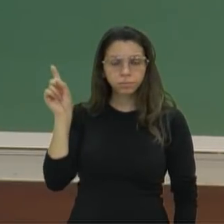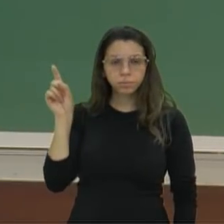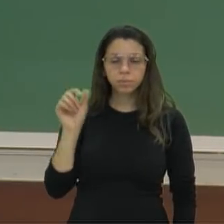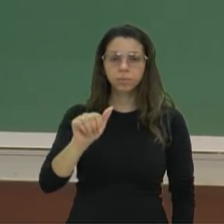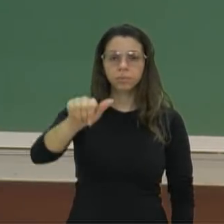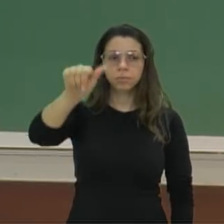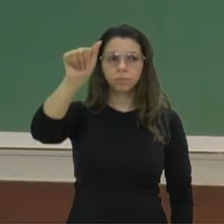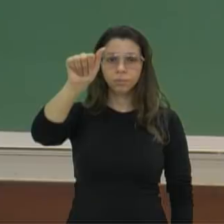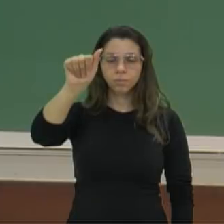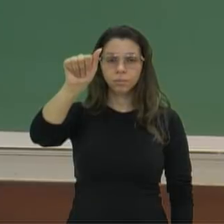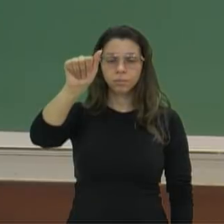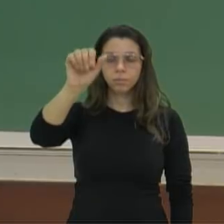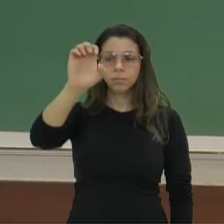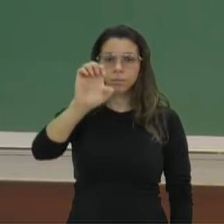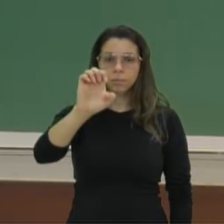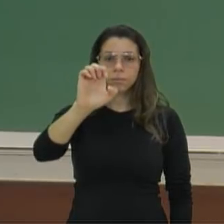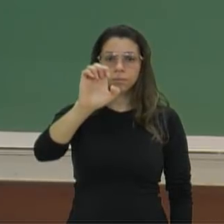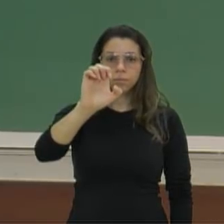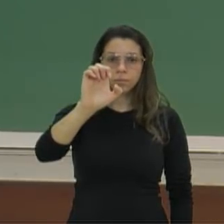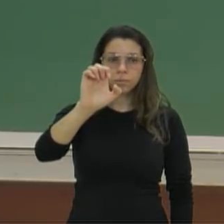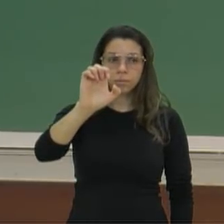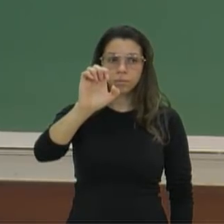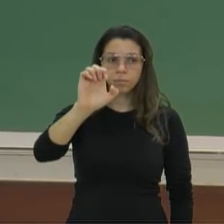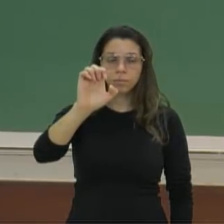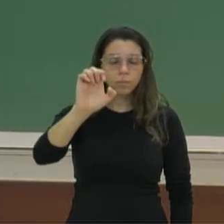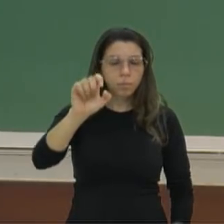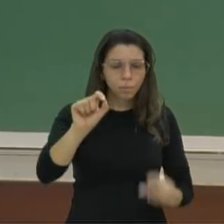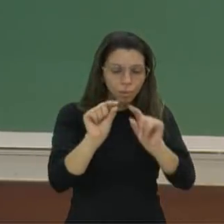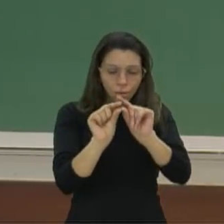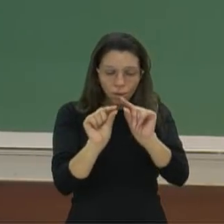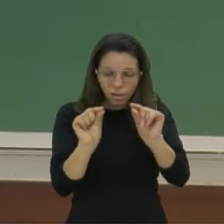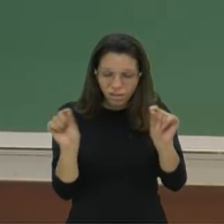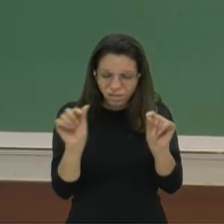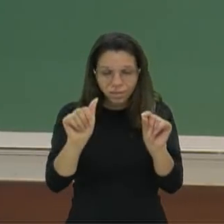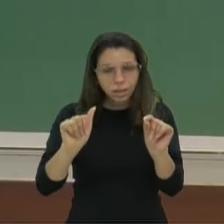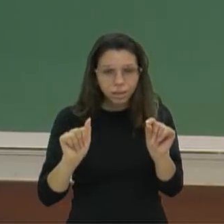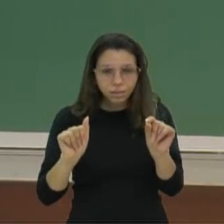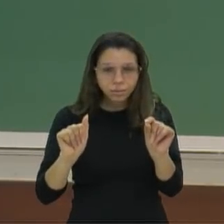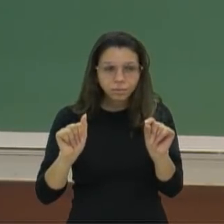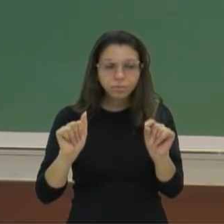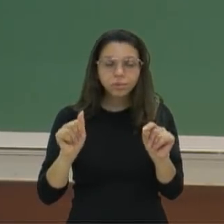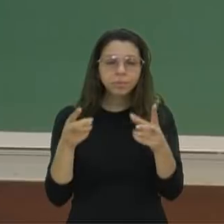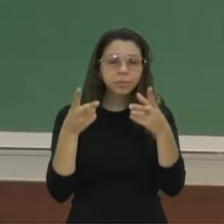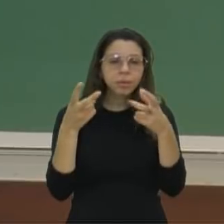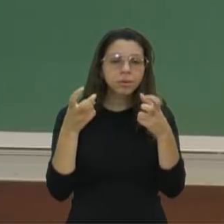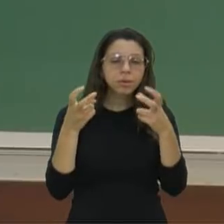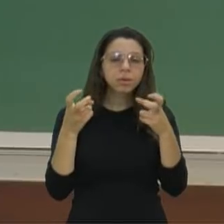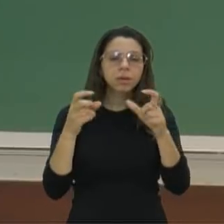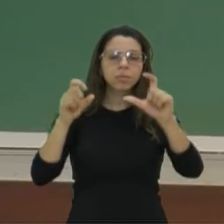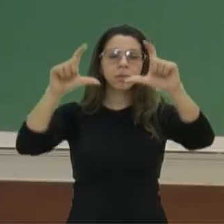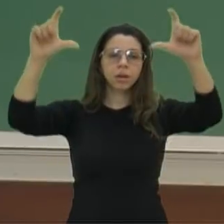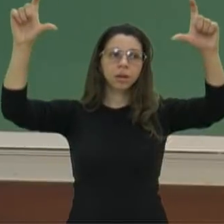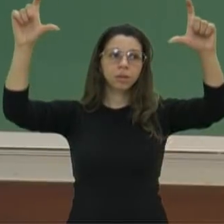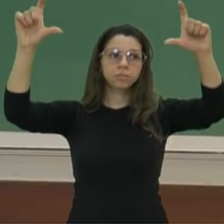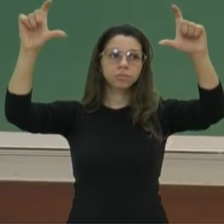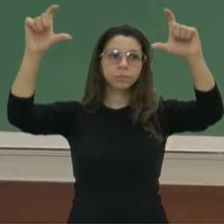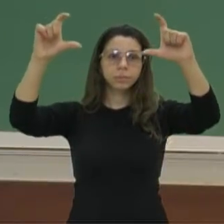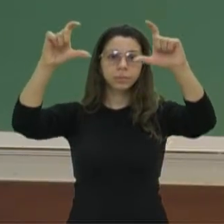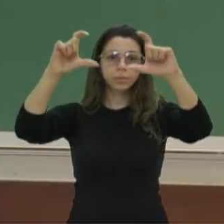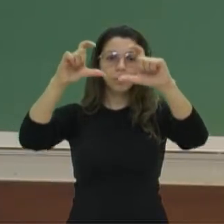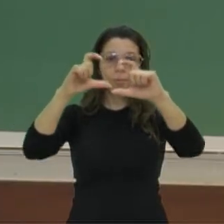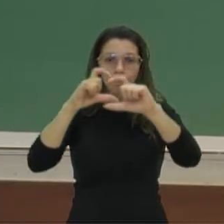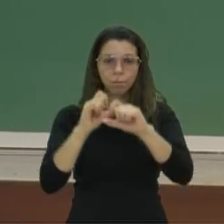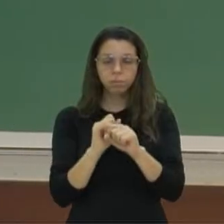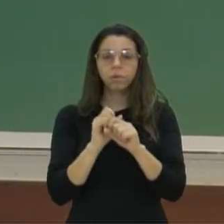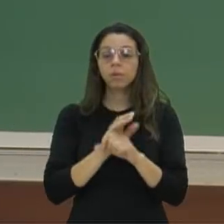A, percebam a letra E e olha esse A aqui embaixo. Então percebam que vai diminuindo de tamanho. Quando você